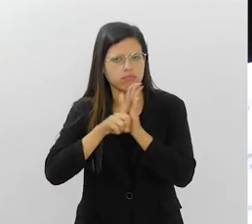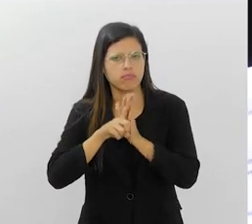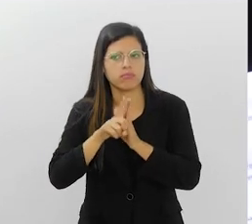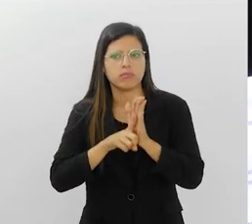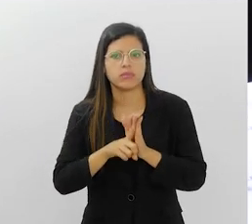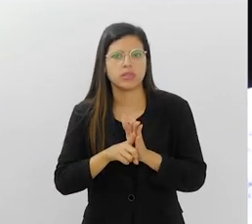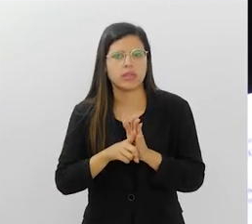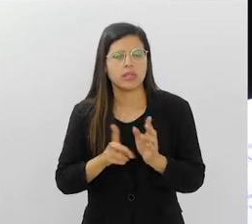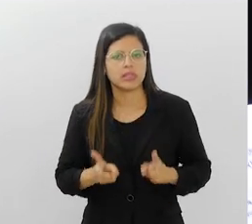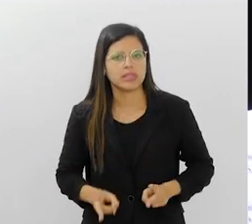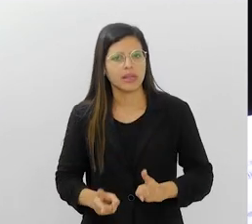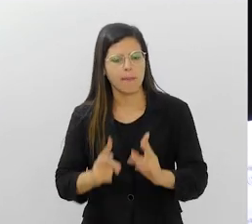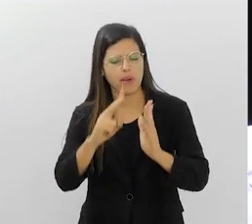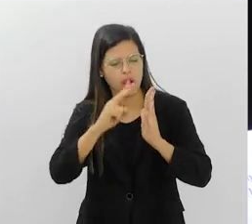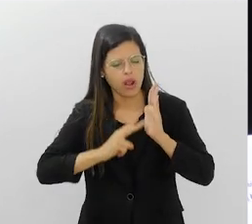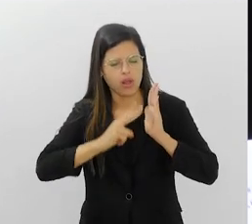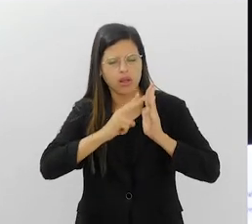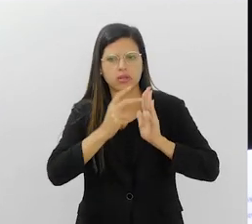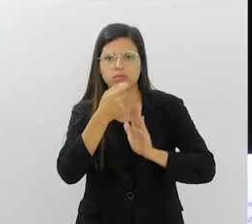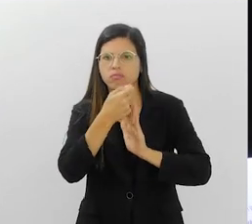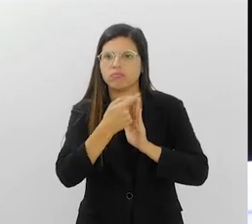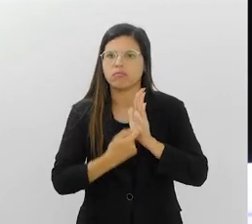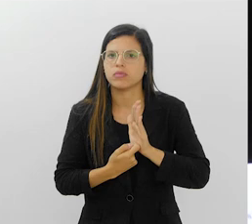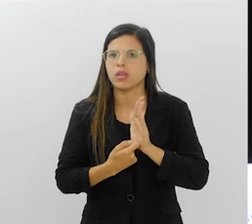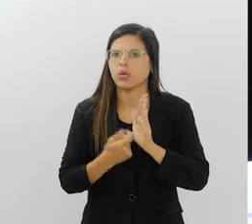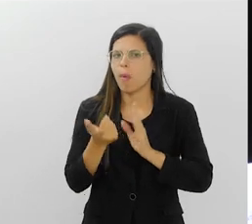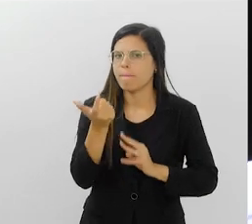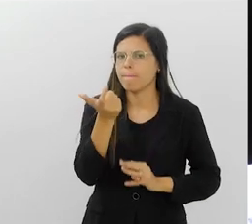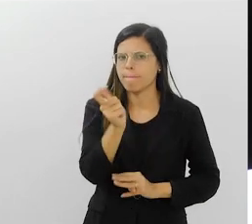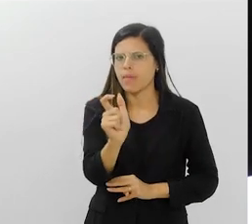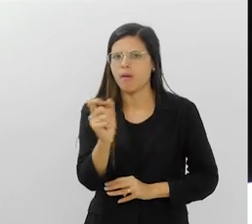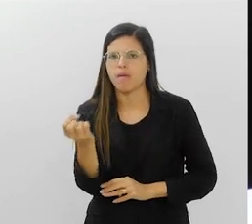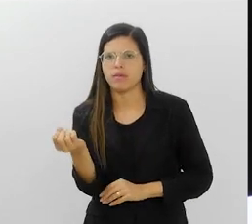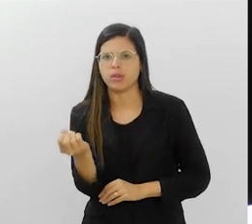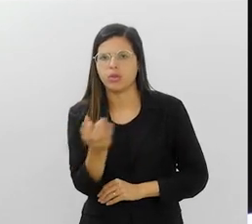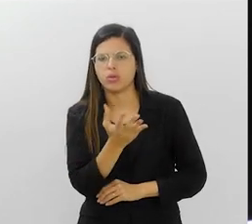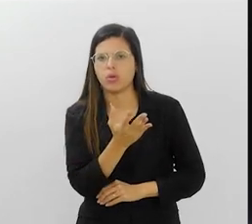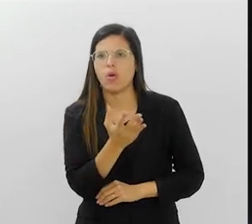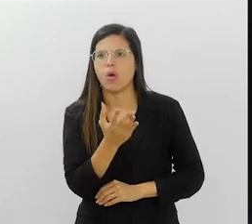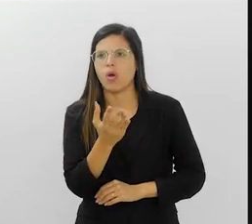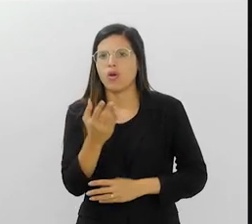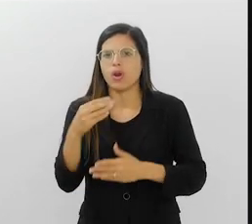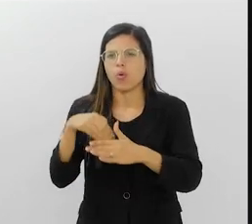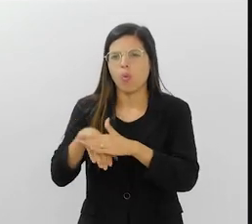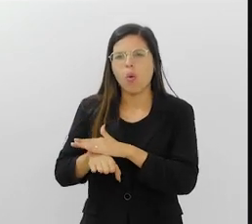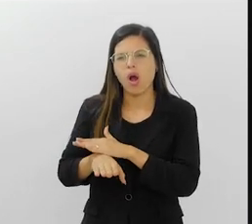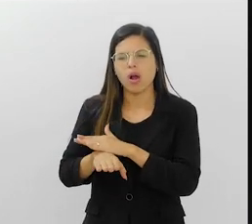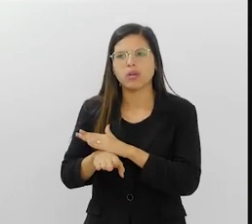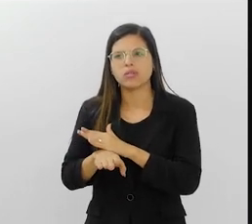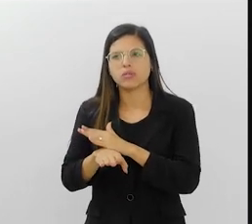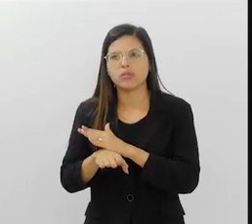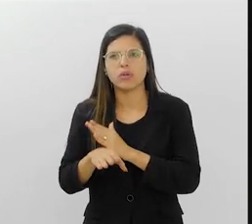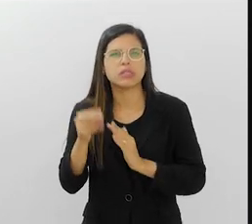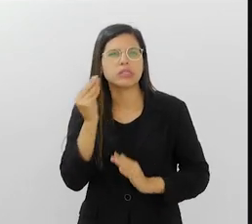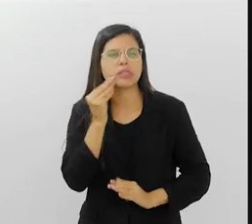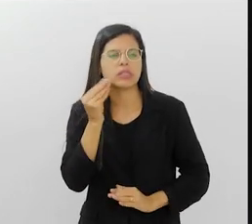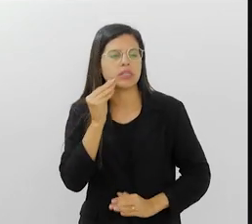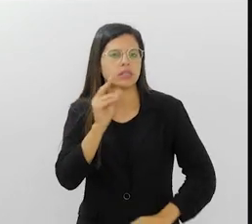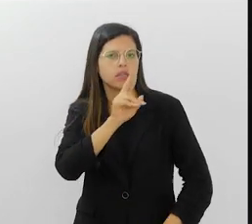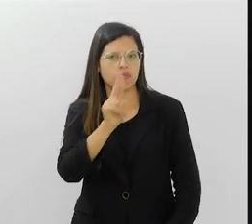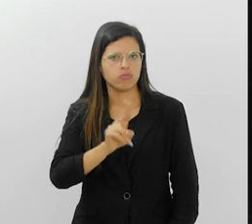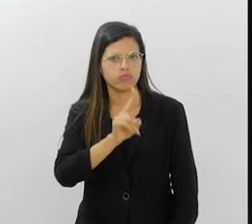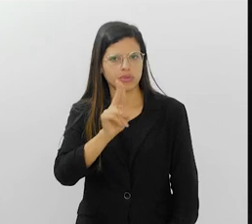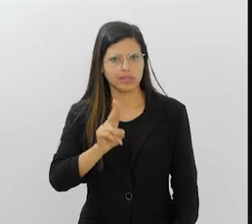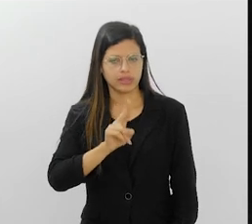muito. Sempre quando estou lendo um texto, aparece uma palavra nova, eu destaco e guardo no meu celular aquela palavra